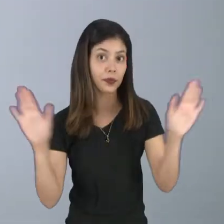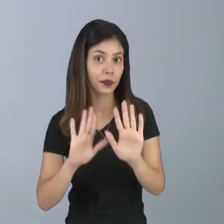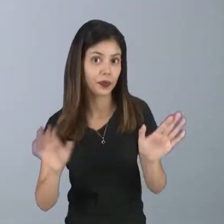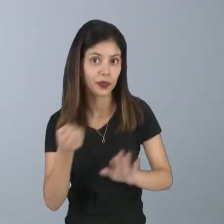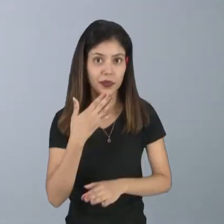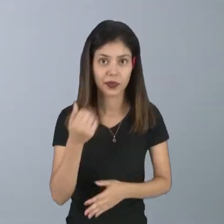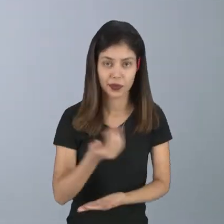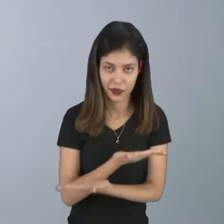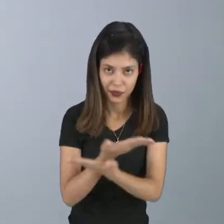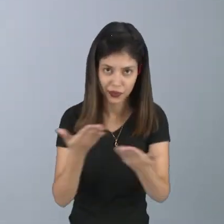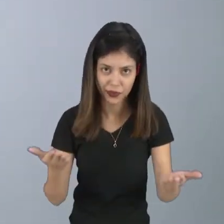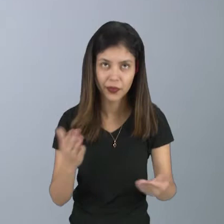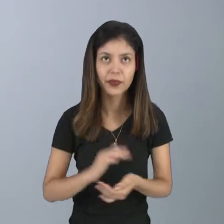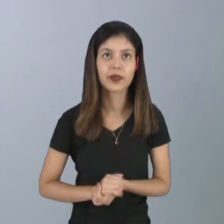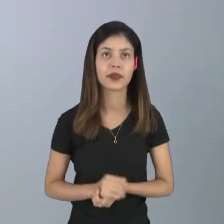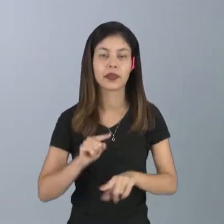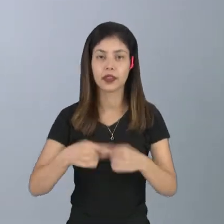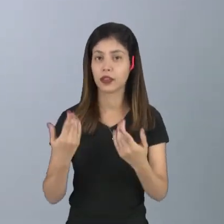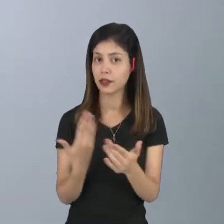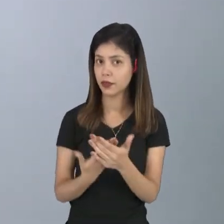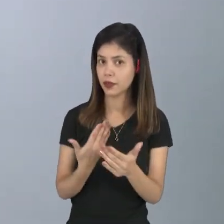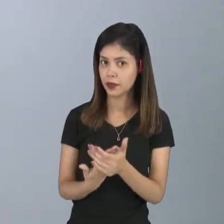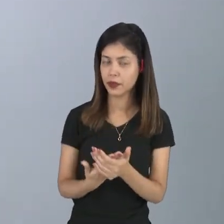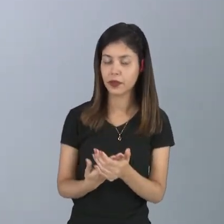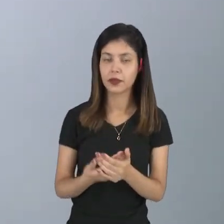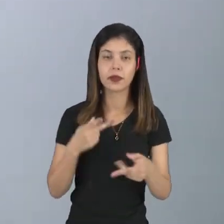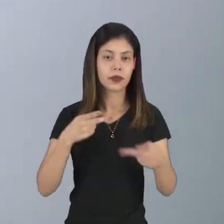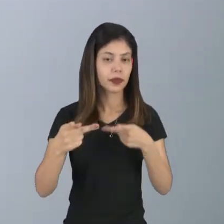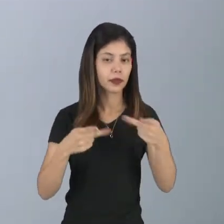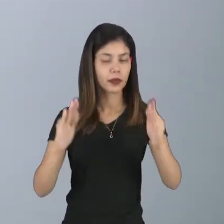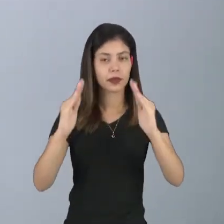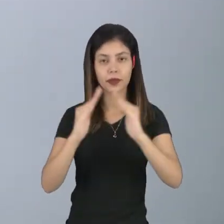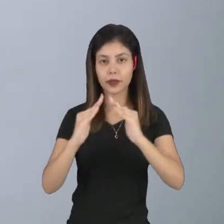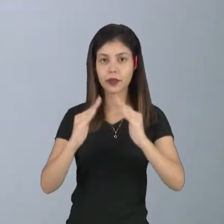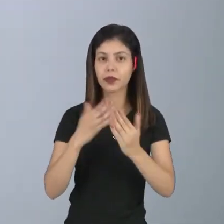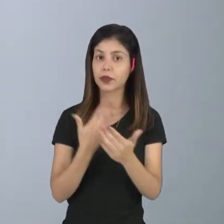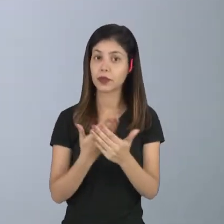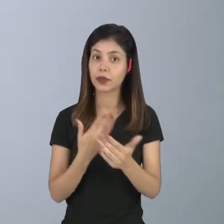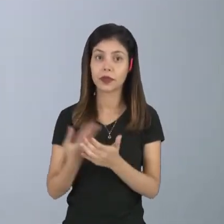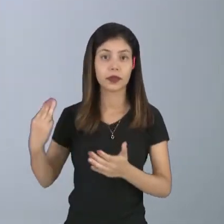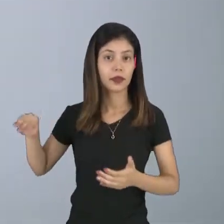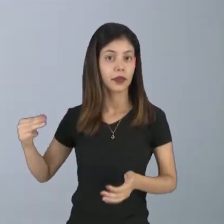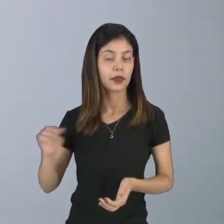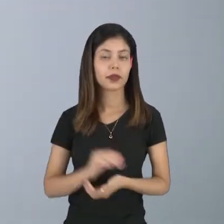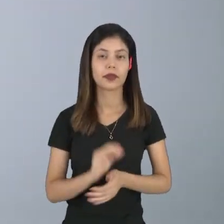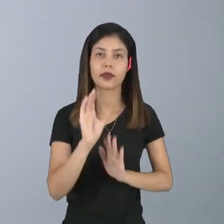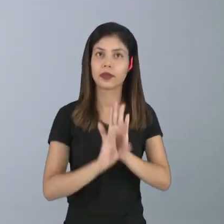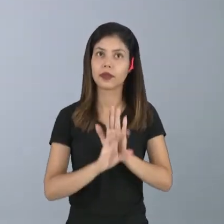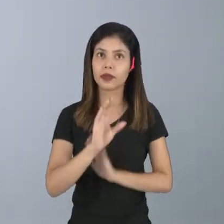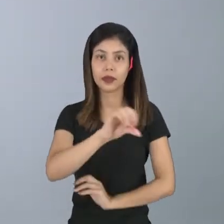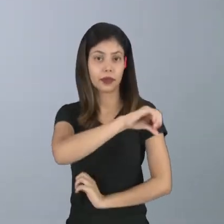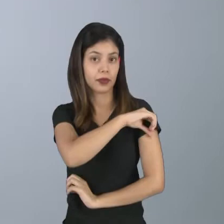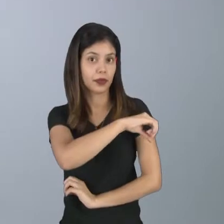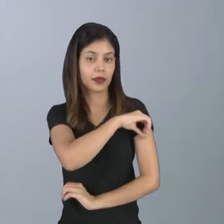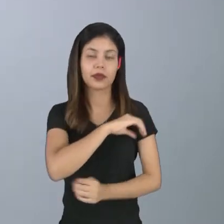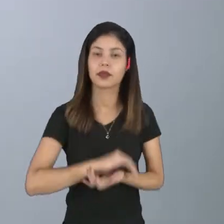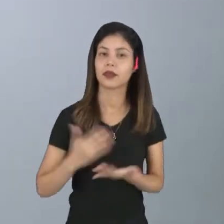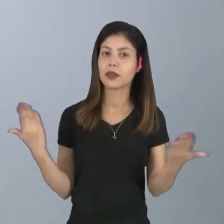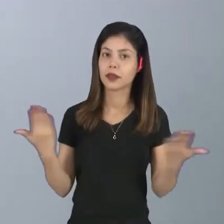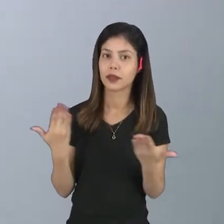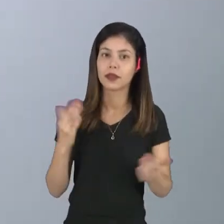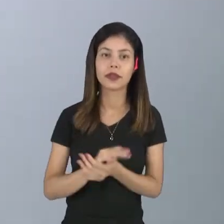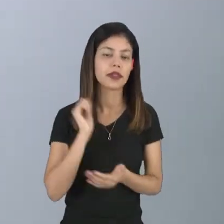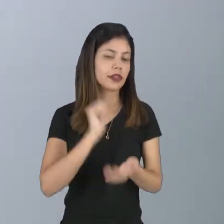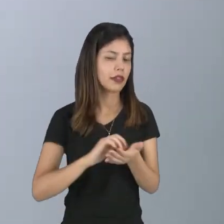Olá, tudo bem com você? Vamos hoje para mais uma aula do projeto Escola em Casa. Hoje nossa aula de matemática, conteúdo para o 9º ano. Hoje a gente vai